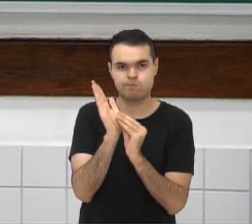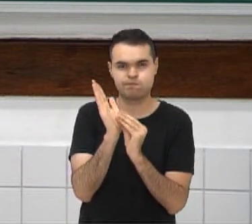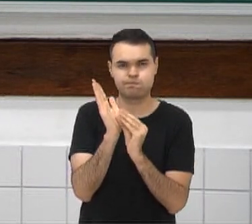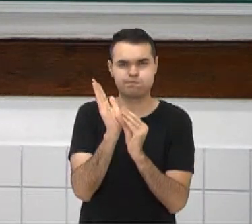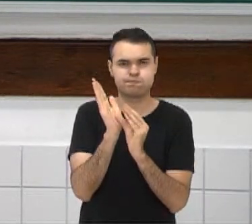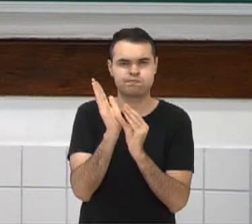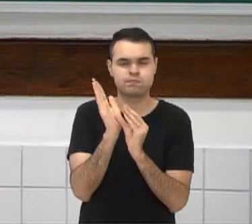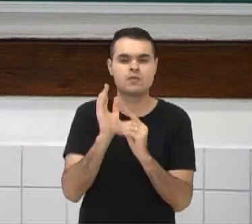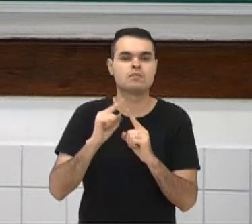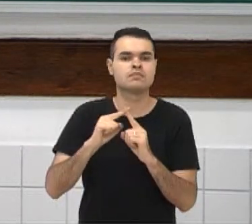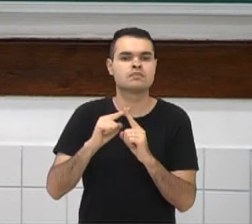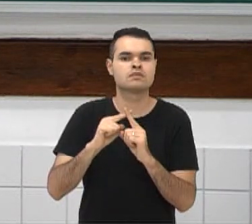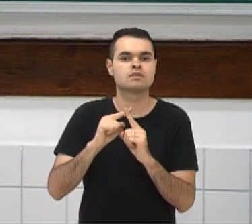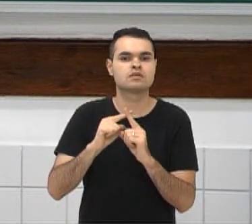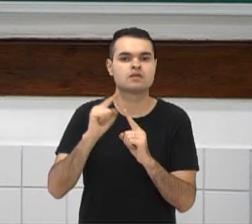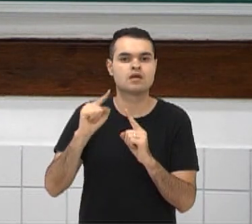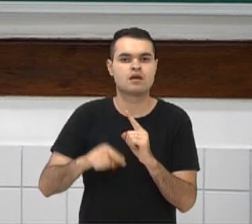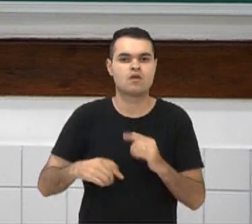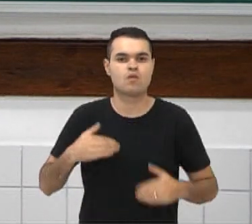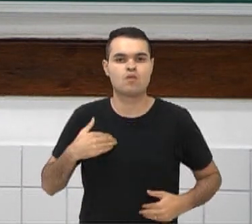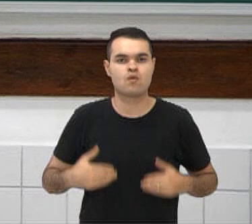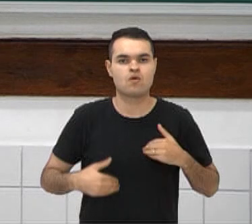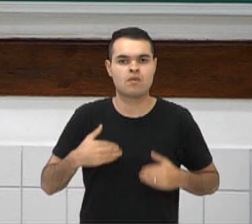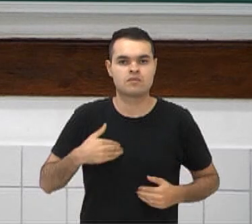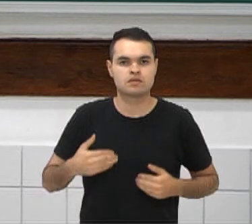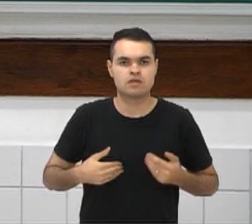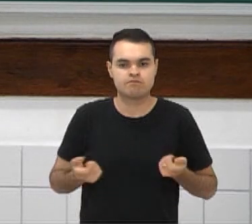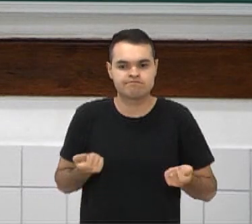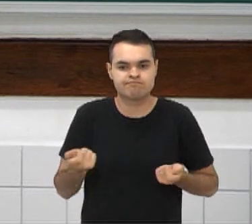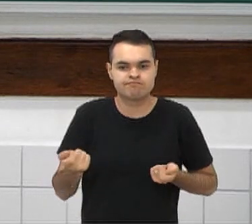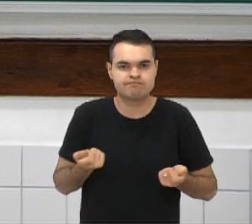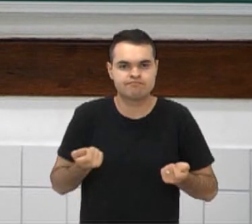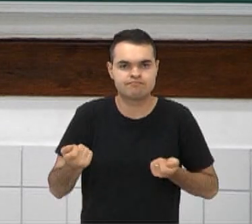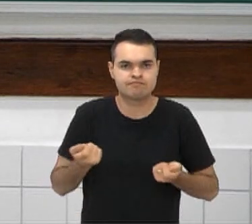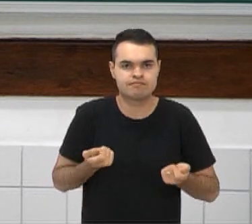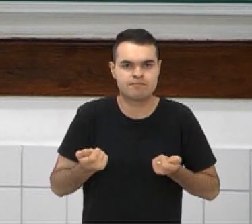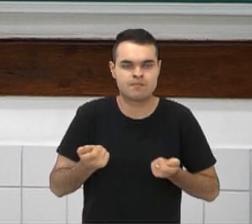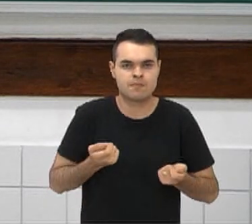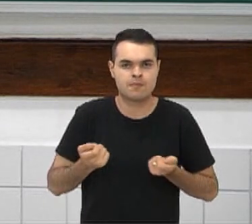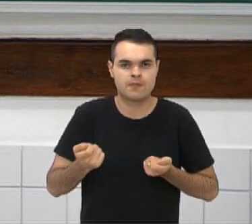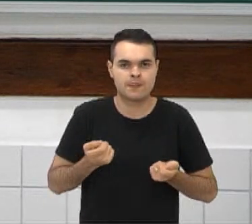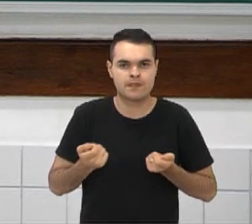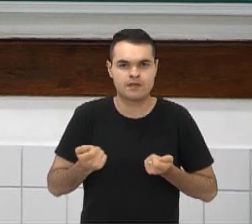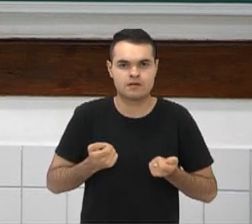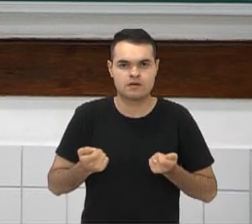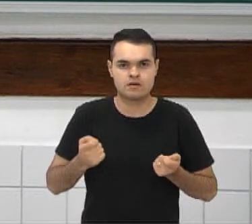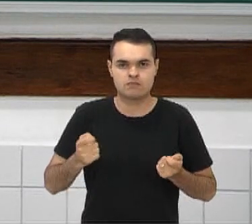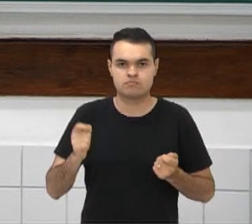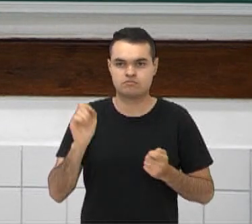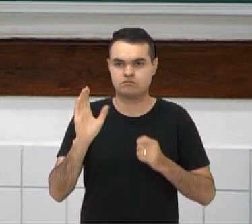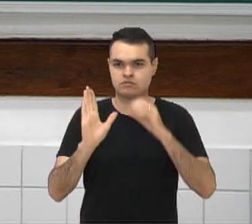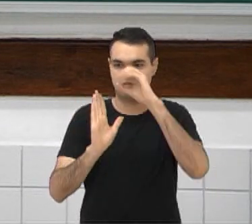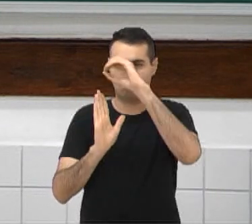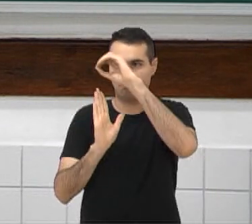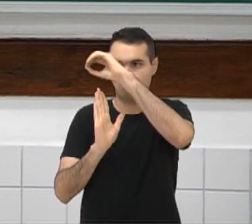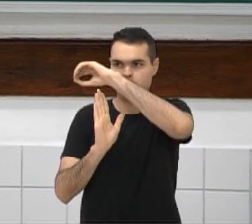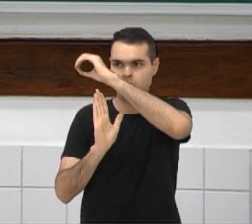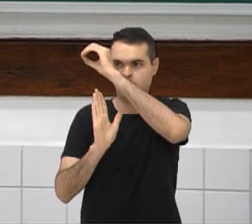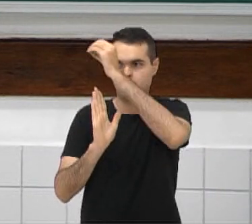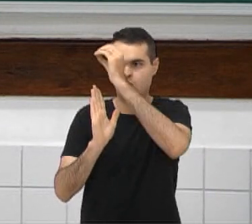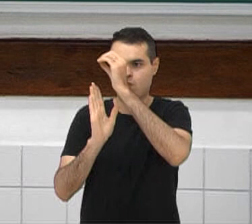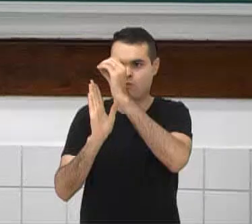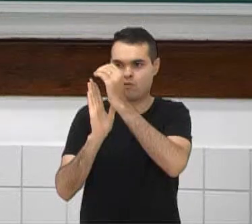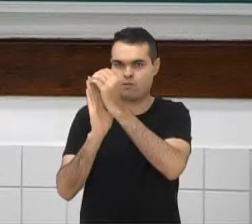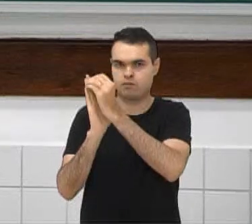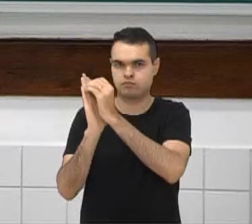isso? Isso acontece porque o corpo está se preparando para que um embrião ele se fixe naquele lugar. Então, o embrião ele vai entrar